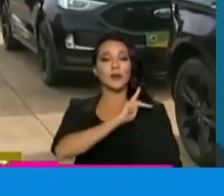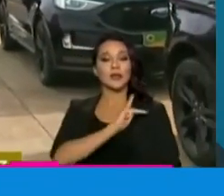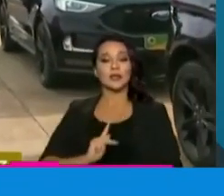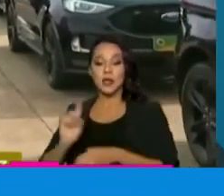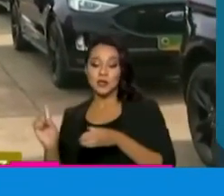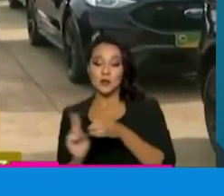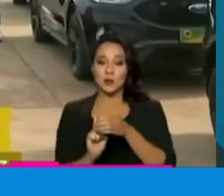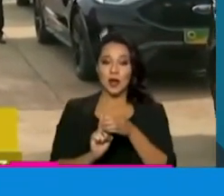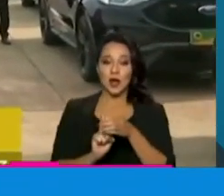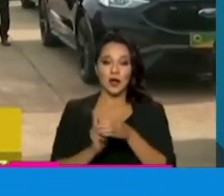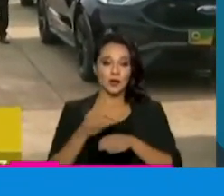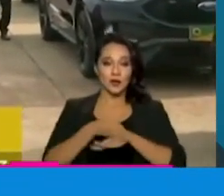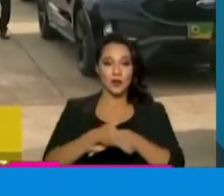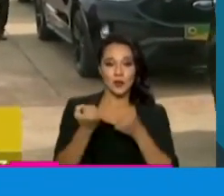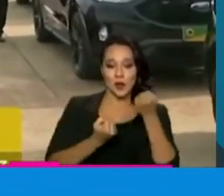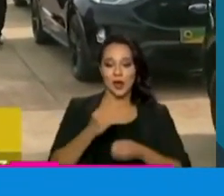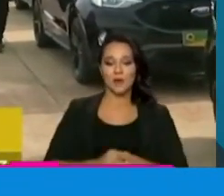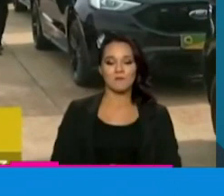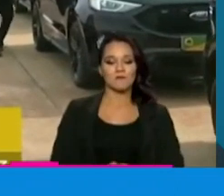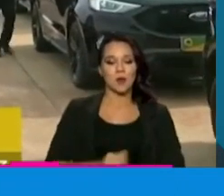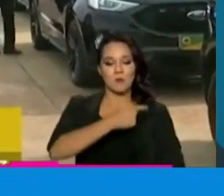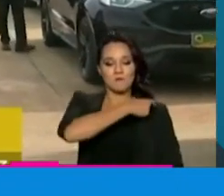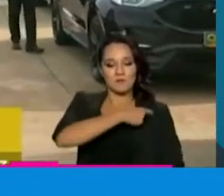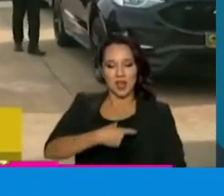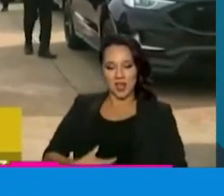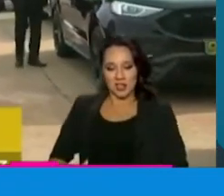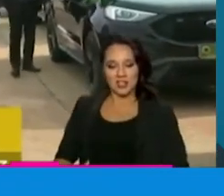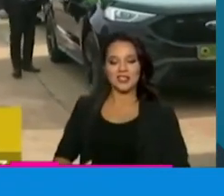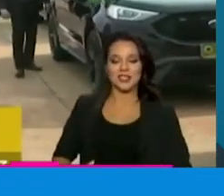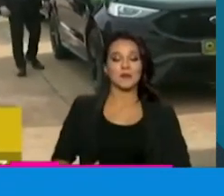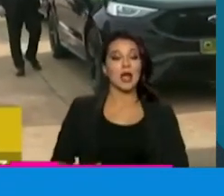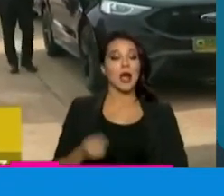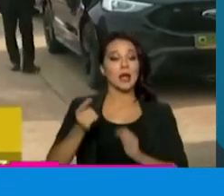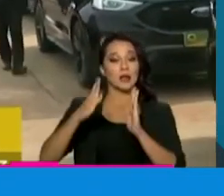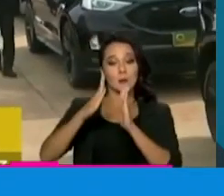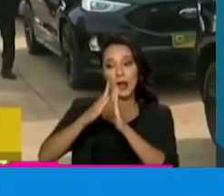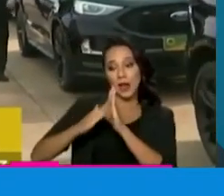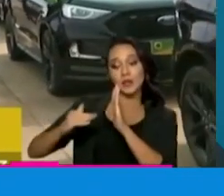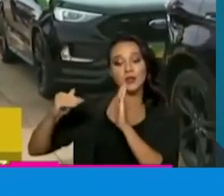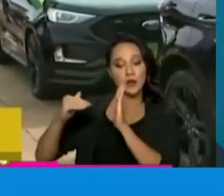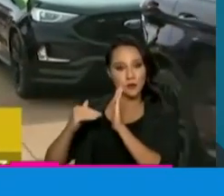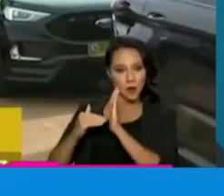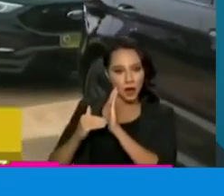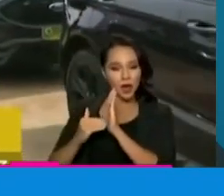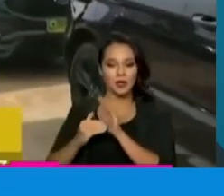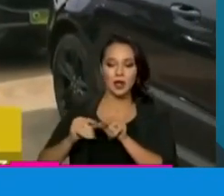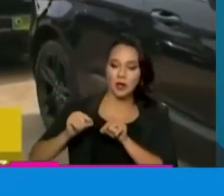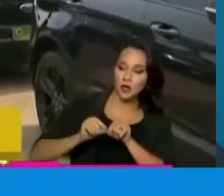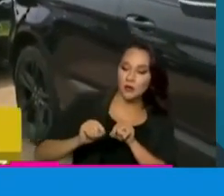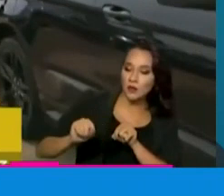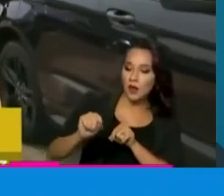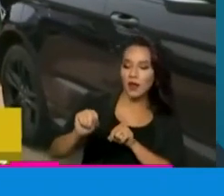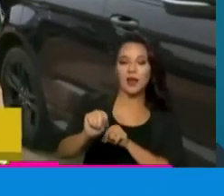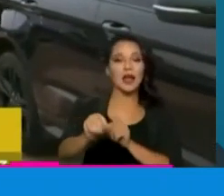Importante. É isso aí. Quem não briga, né? Isso aqui é uma coisa muito humana. Claro, pô. Eu já tô com a faixa, pô. Eu não vou voltar. Hoje é